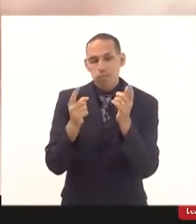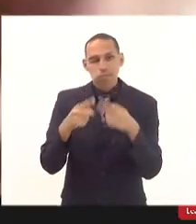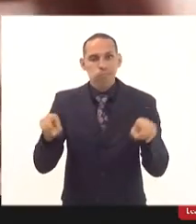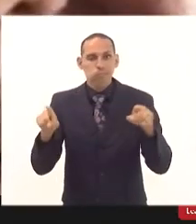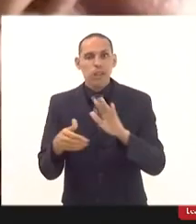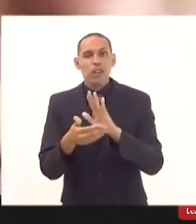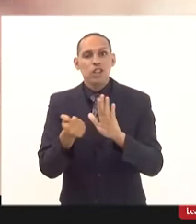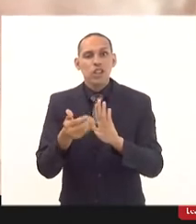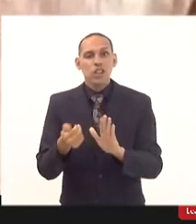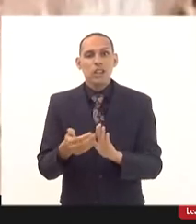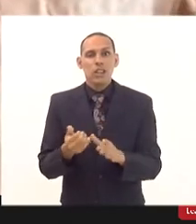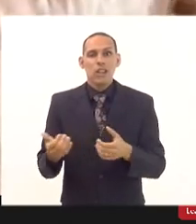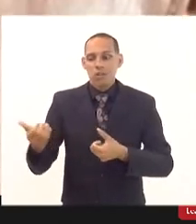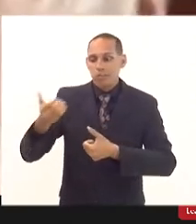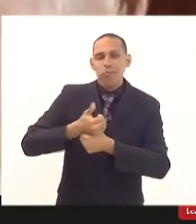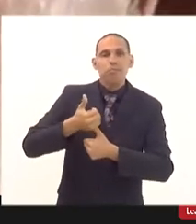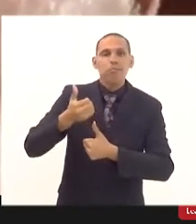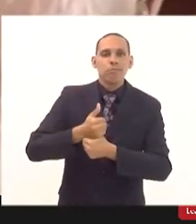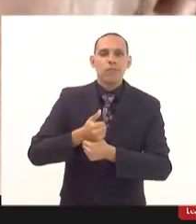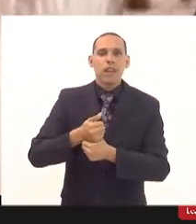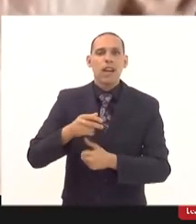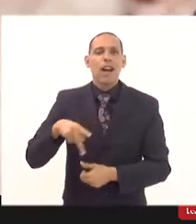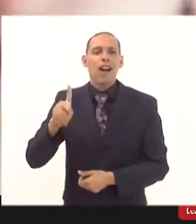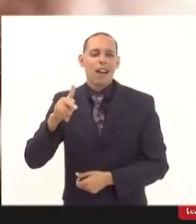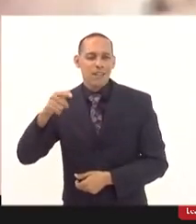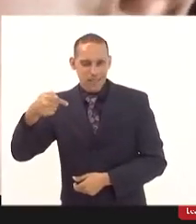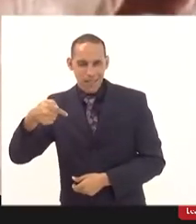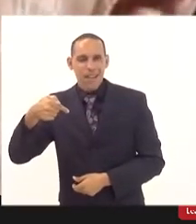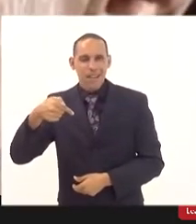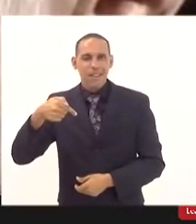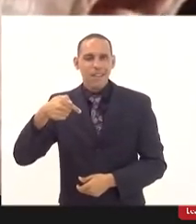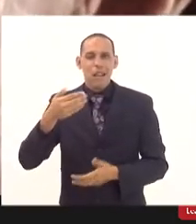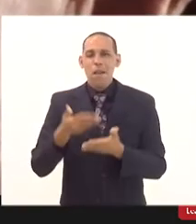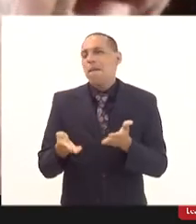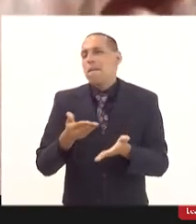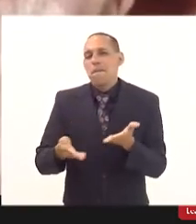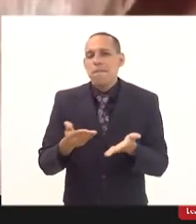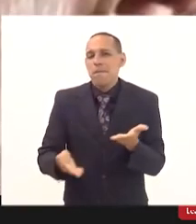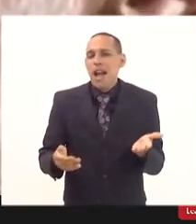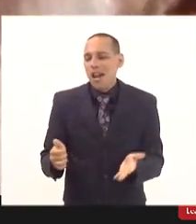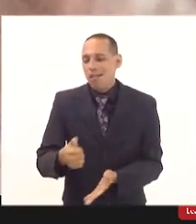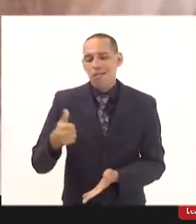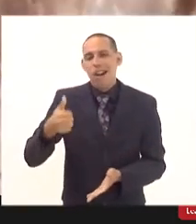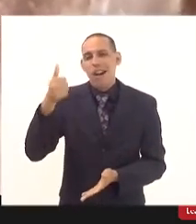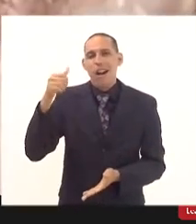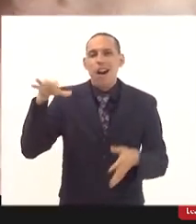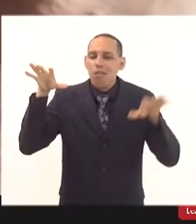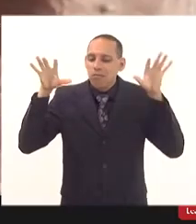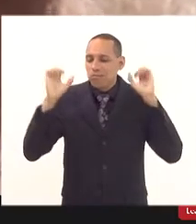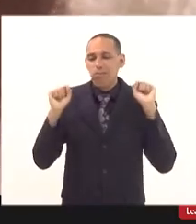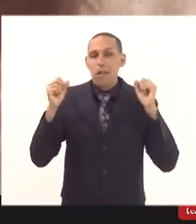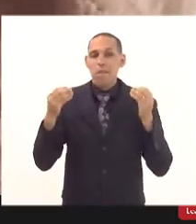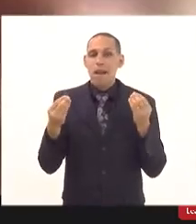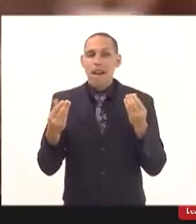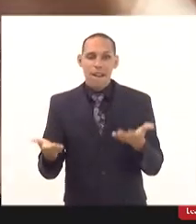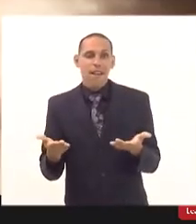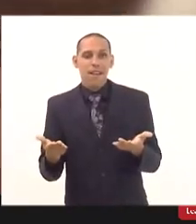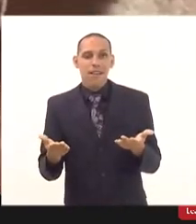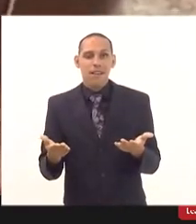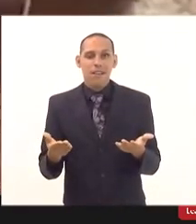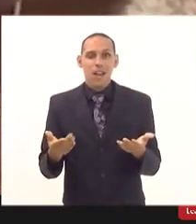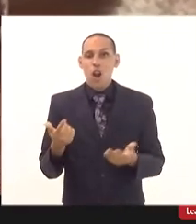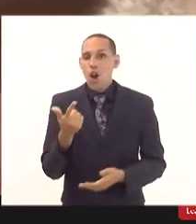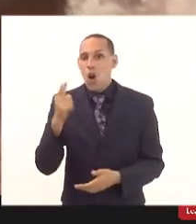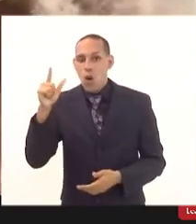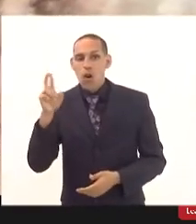foram retirados bacia e copiadas em cassete com incrível peso na qualidade sonora isso para que as crianças vão se pudesse